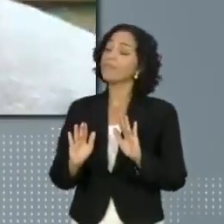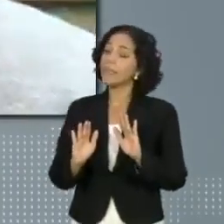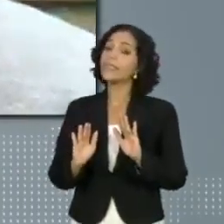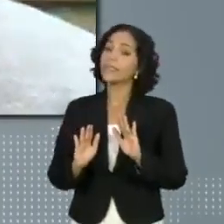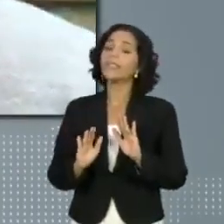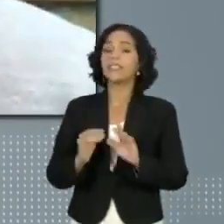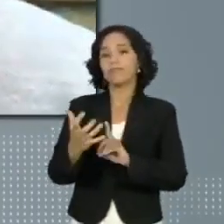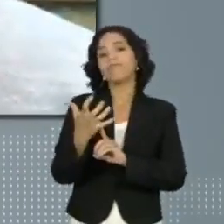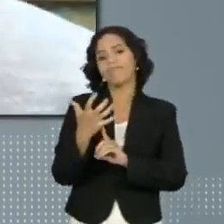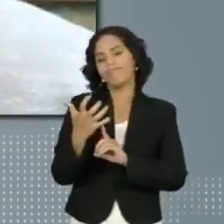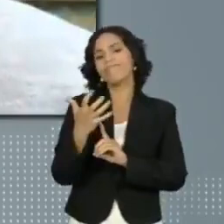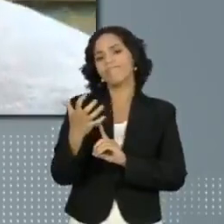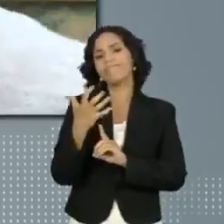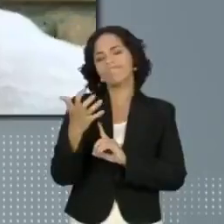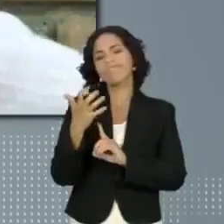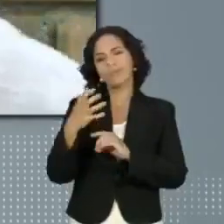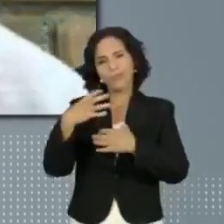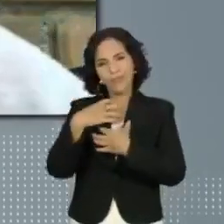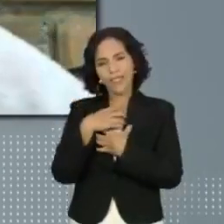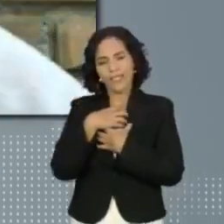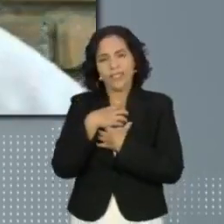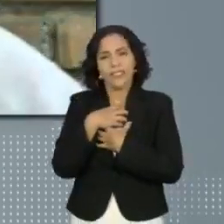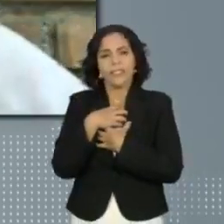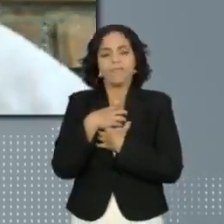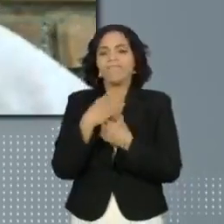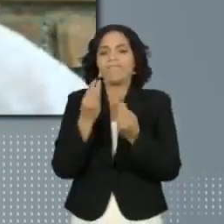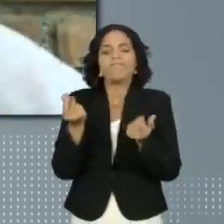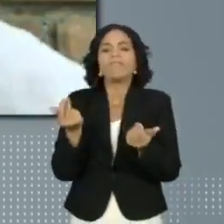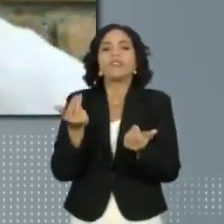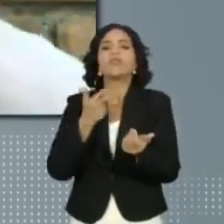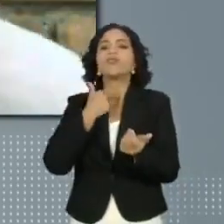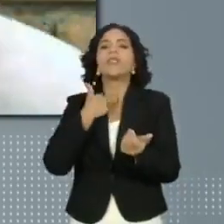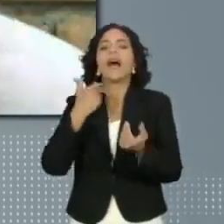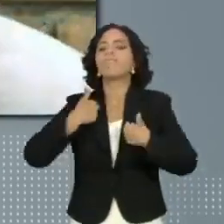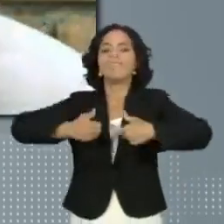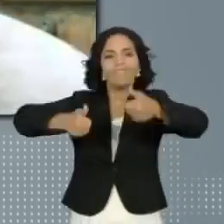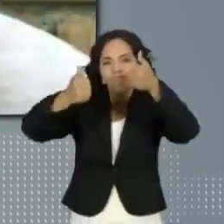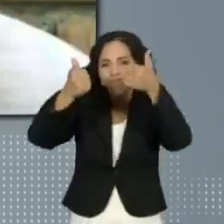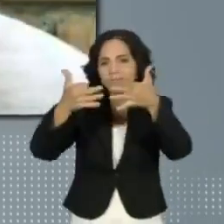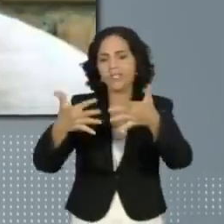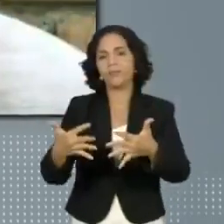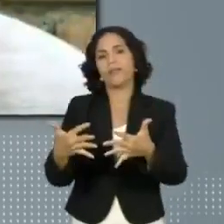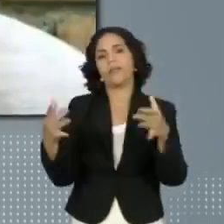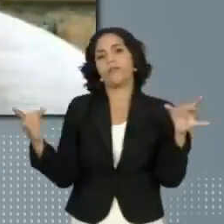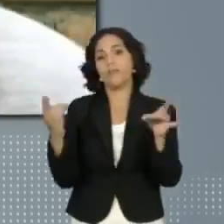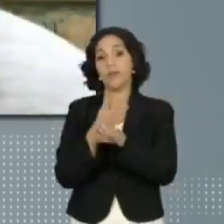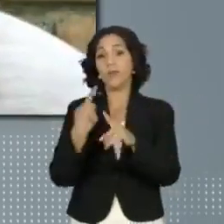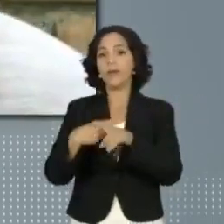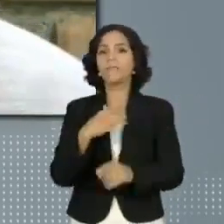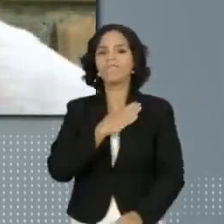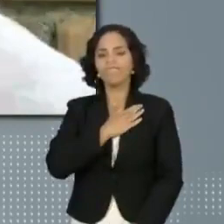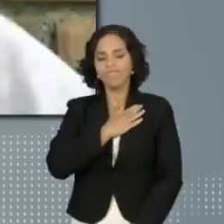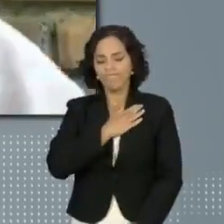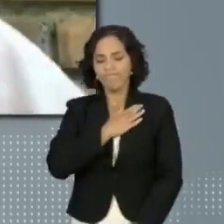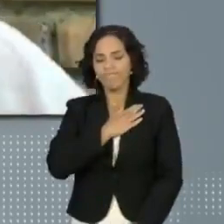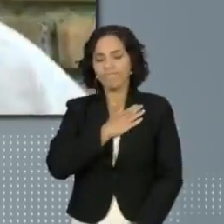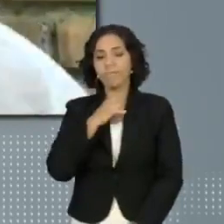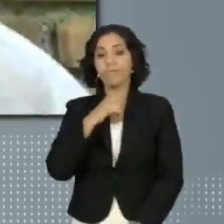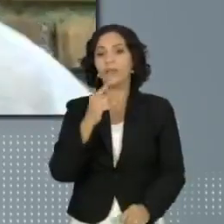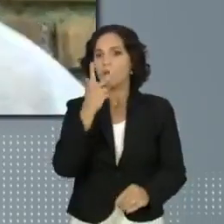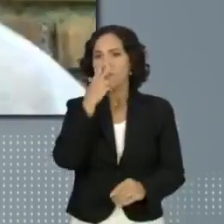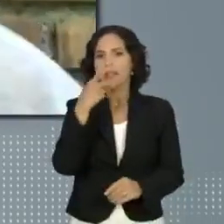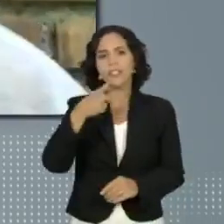afetados ainda de uma maneira que não conseguimos alcançar inteiramente, porque o luto, ele faz a gente